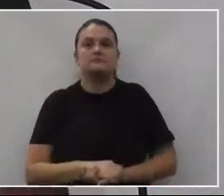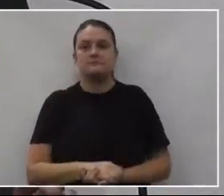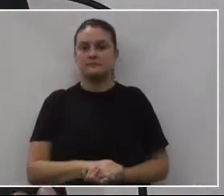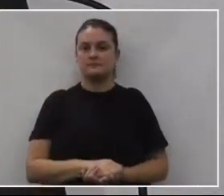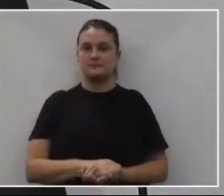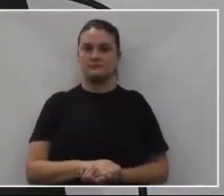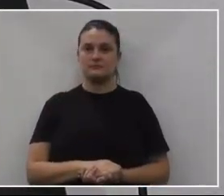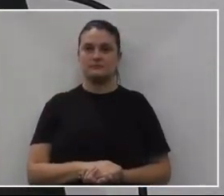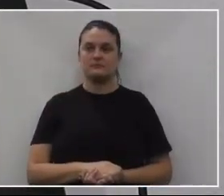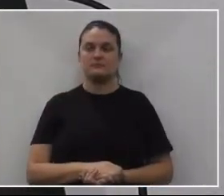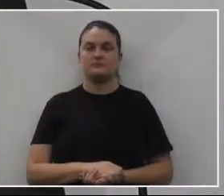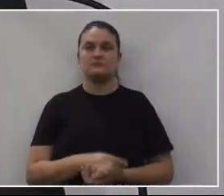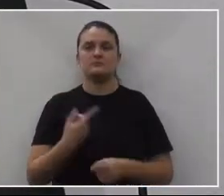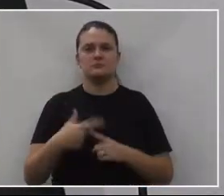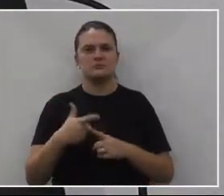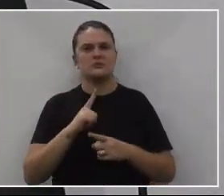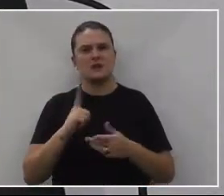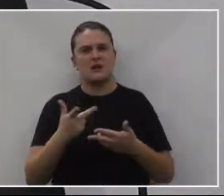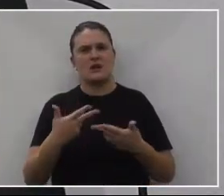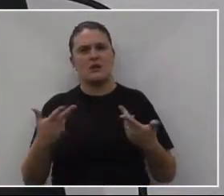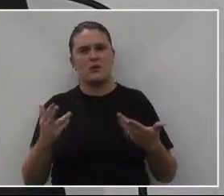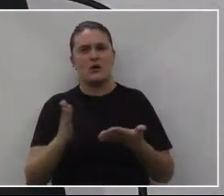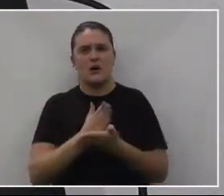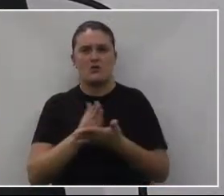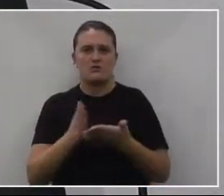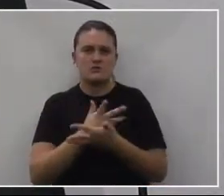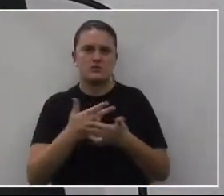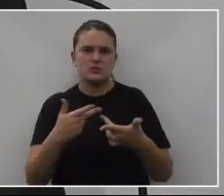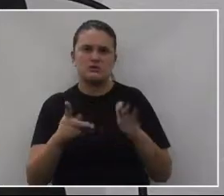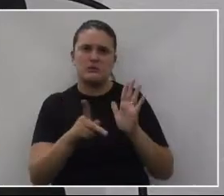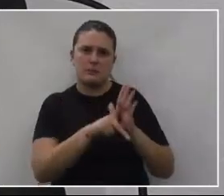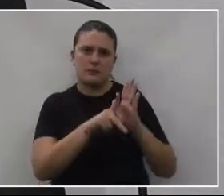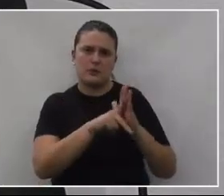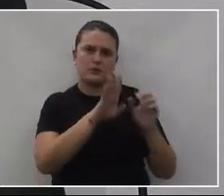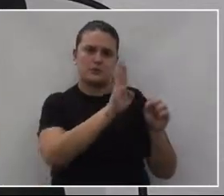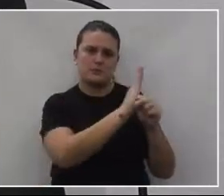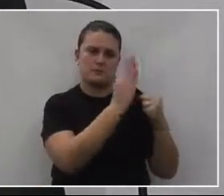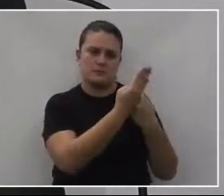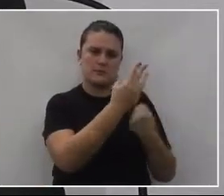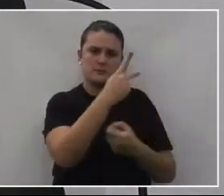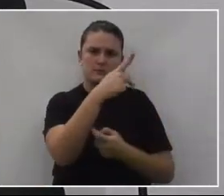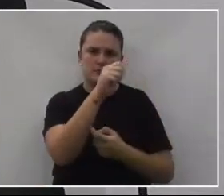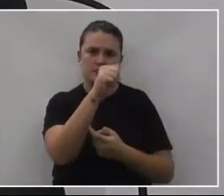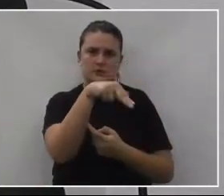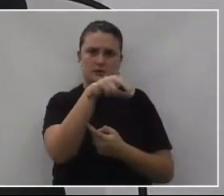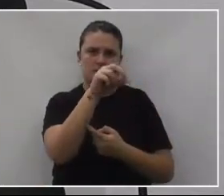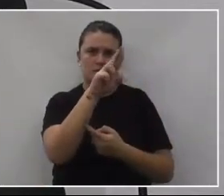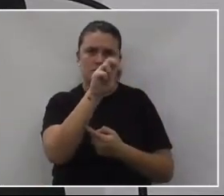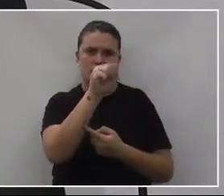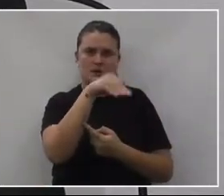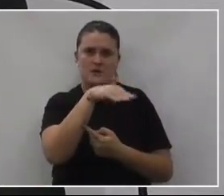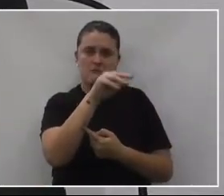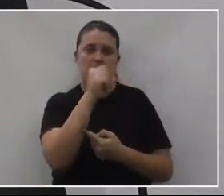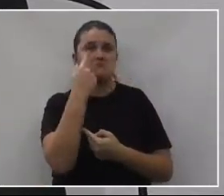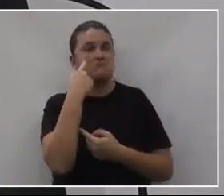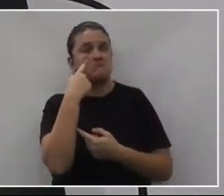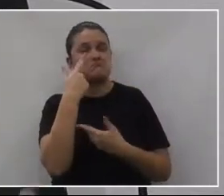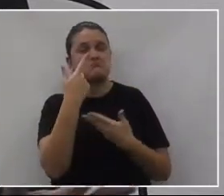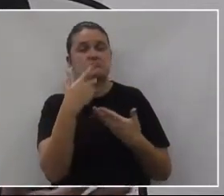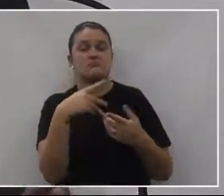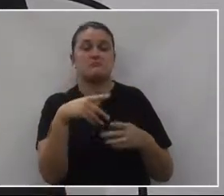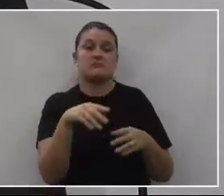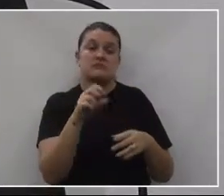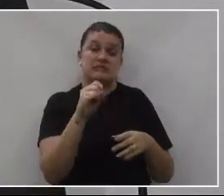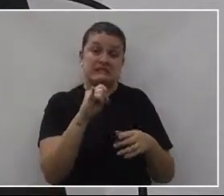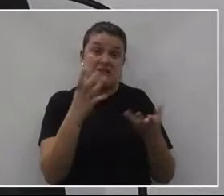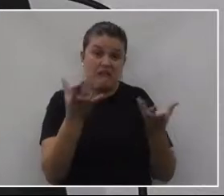muito típicas ali daquela região ali do bairro Panorama, né, no distrito de São Cristóvão, vai ser prestigiado